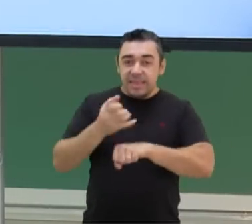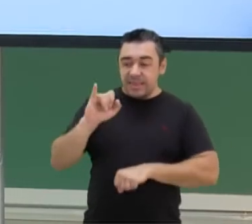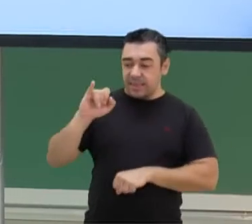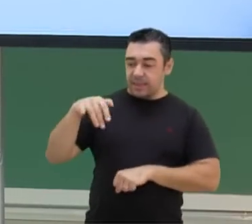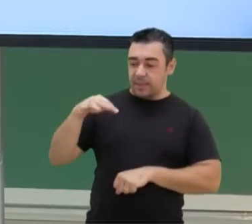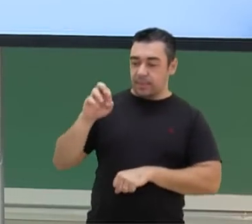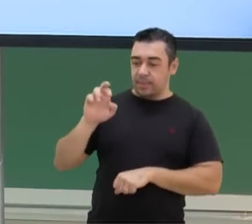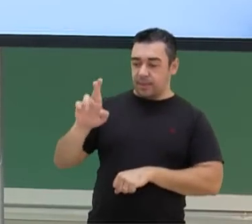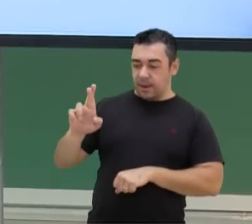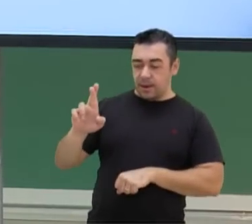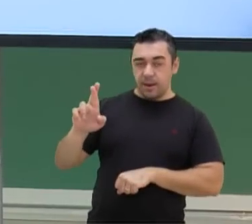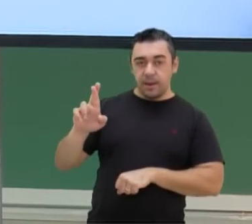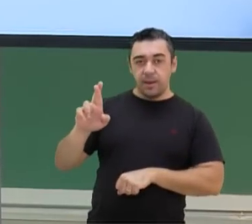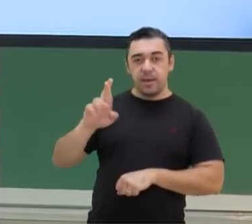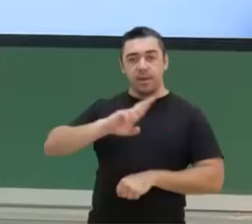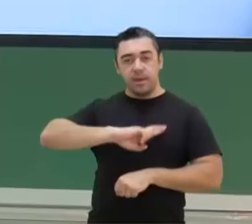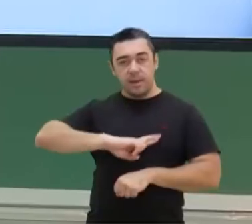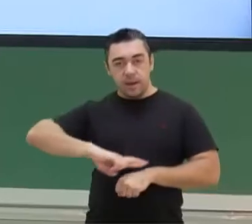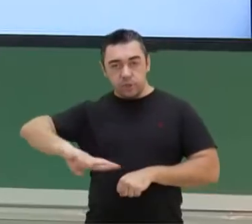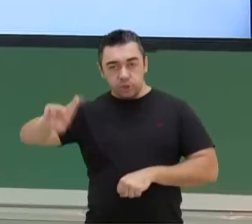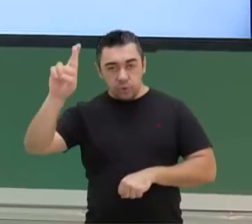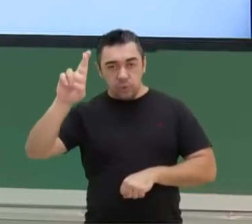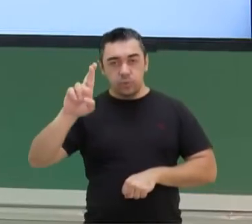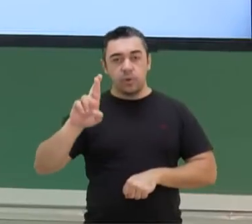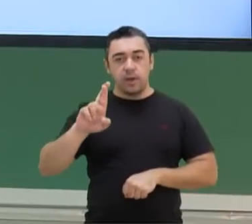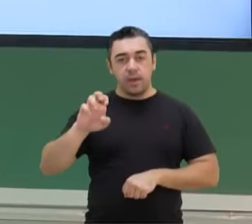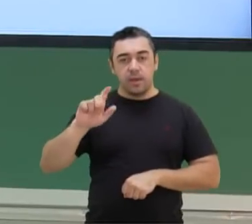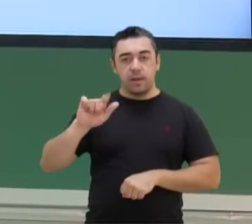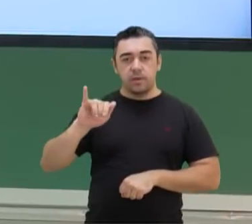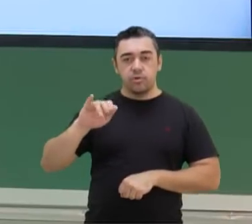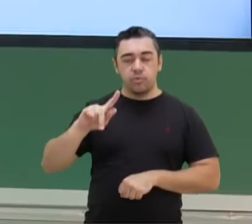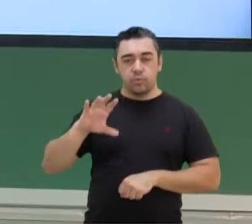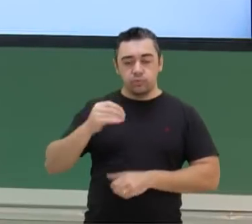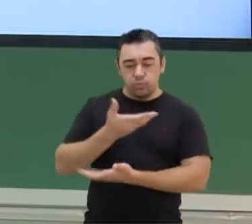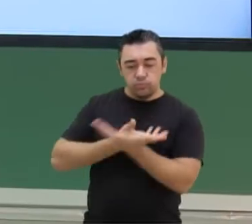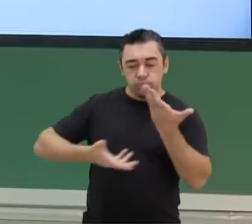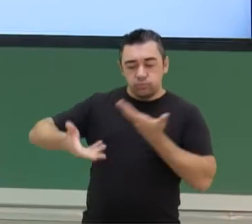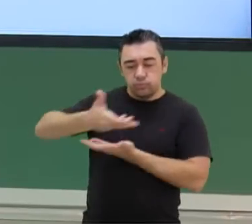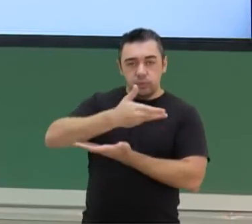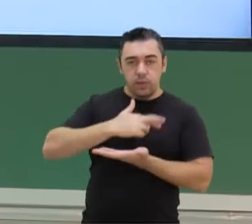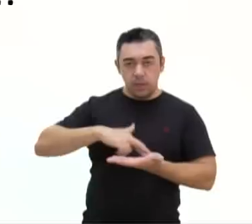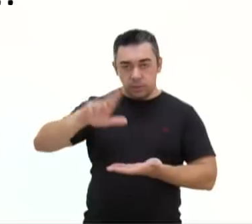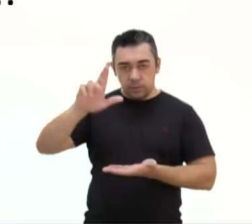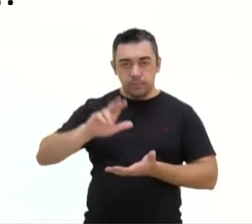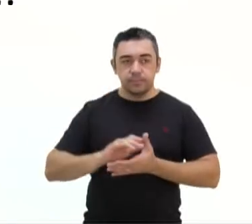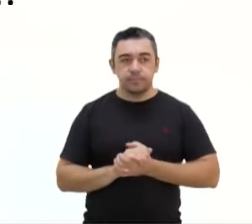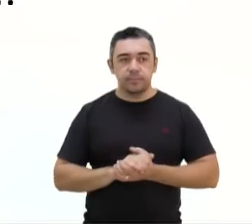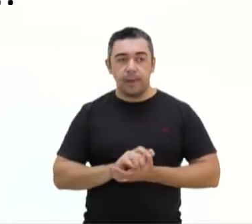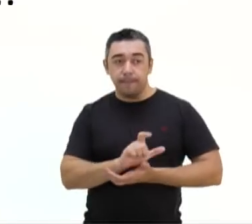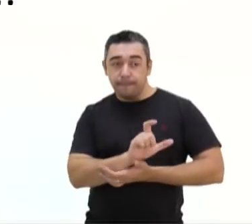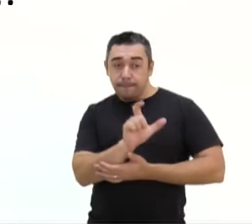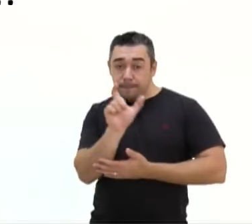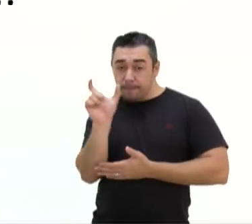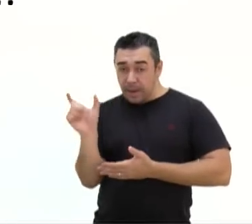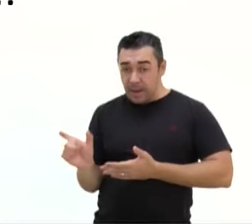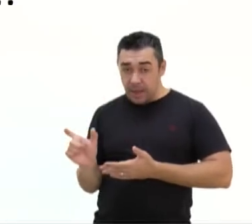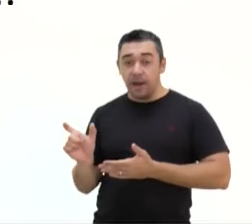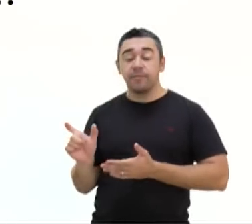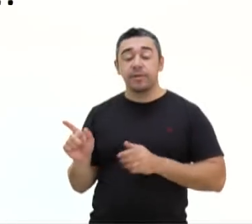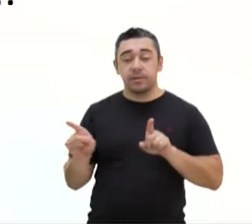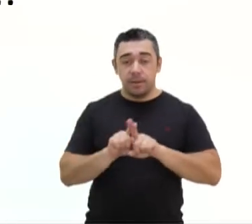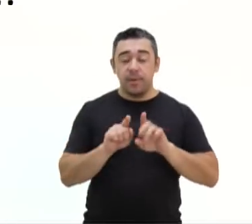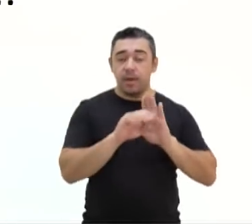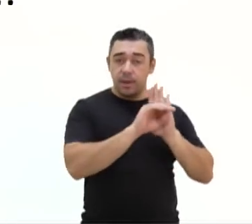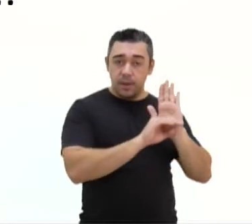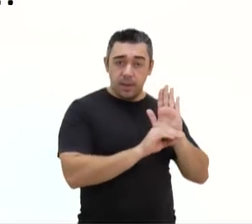interreligioso. Então, a resposta correta da primeira é o diálogo interreligioso. E a palavra que pode servir como uma regra de conduta para toda a